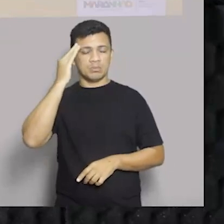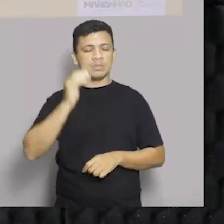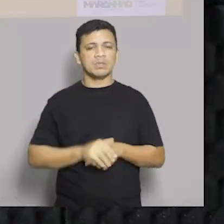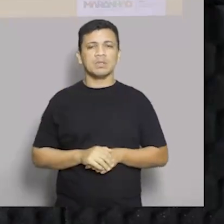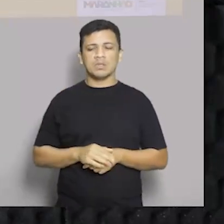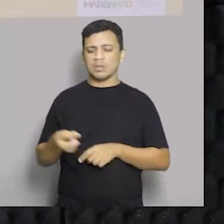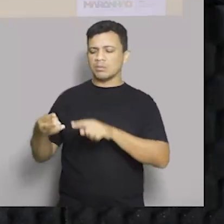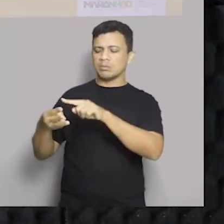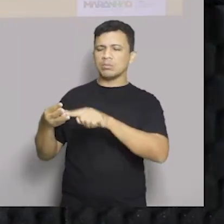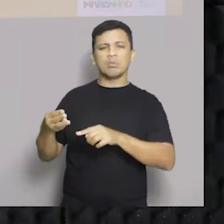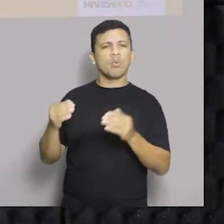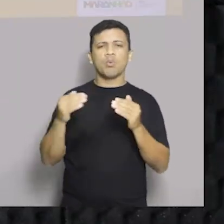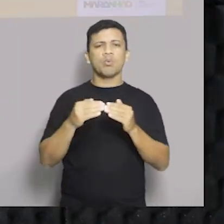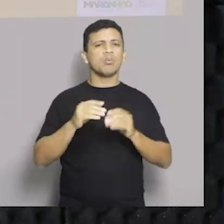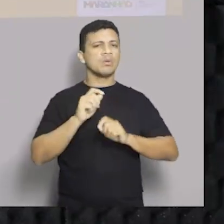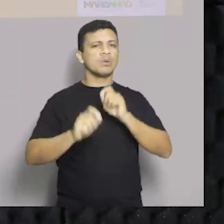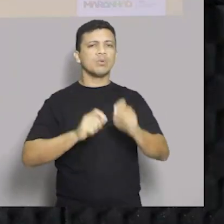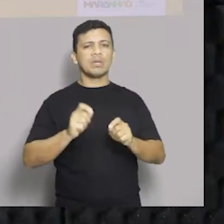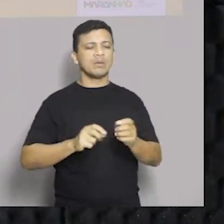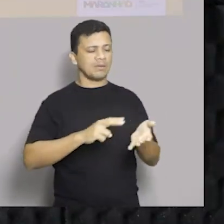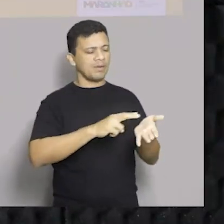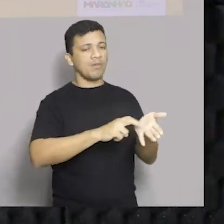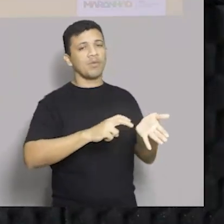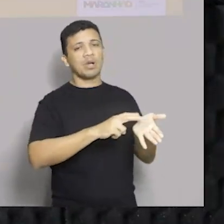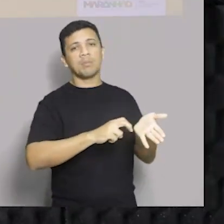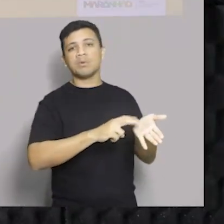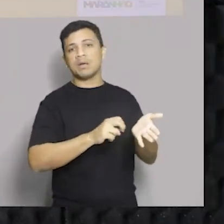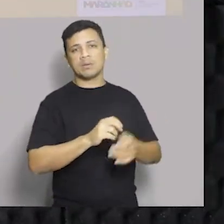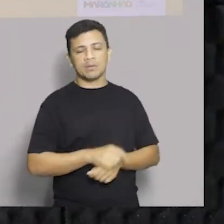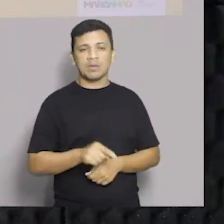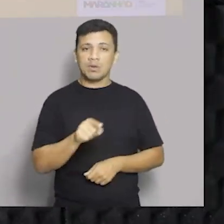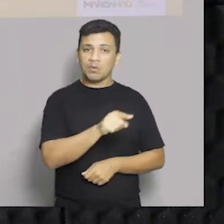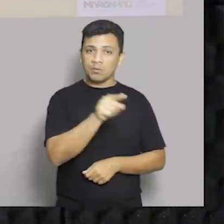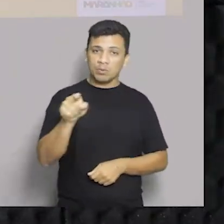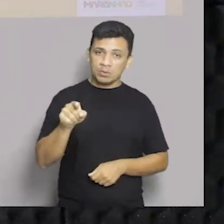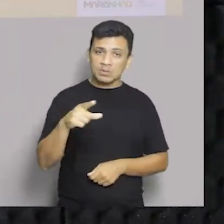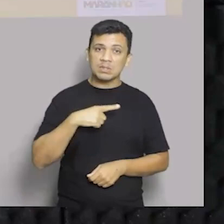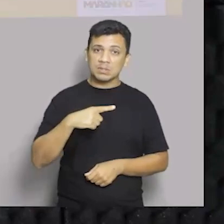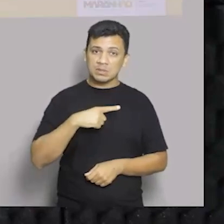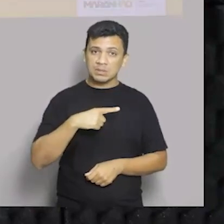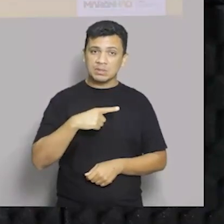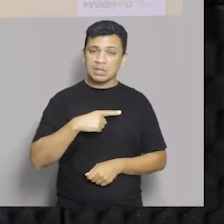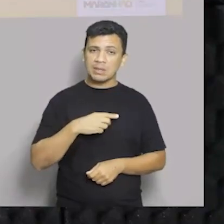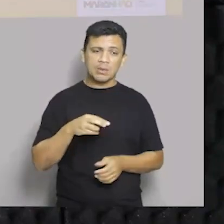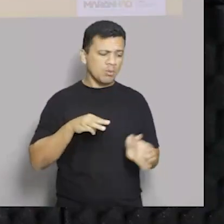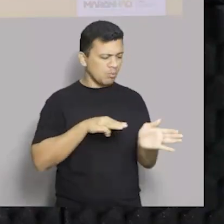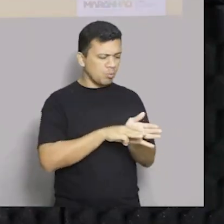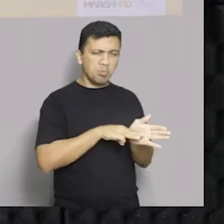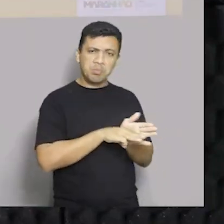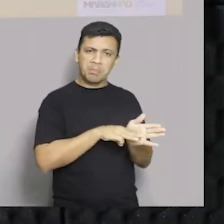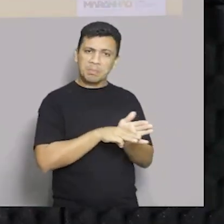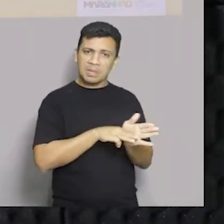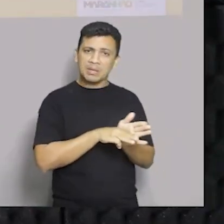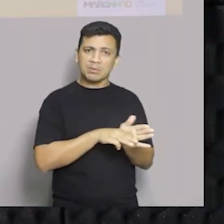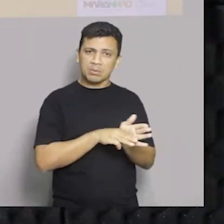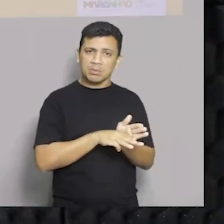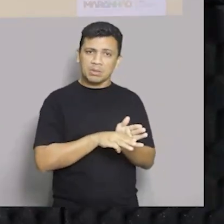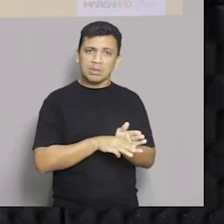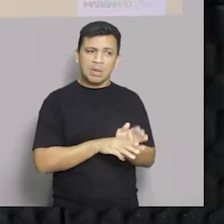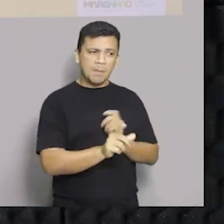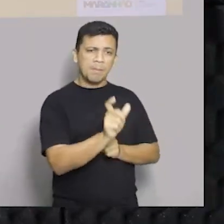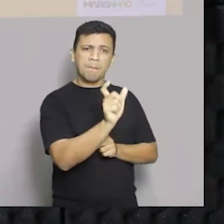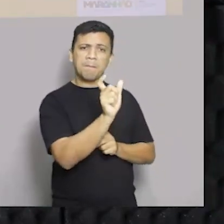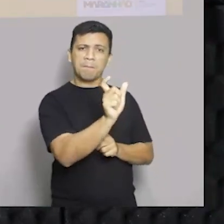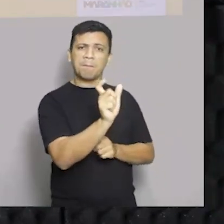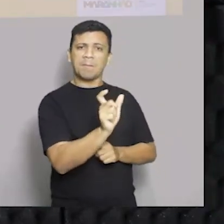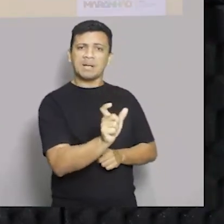isso está relacionado a quê? A vocabulário. É você ter uma forma, ter um método de lidar com as palavras